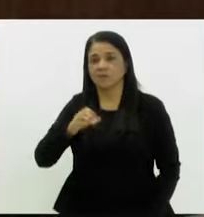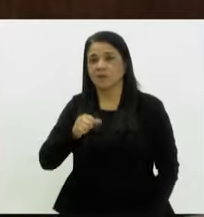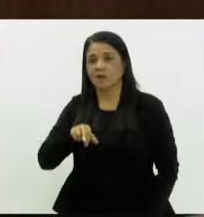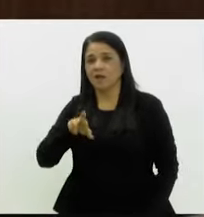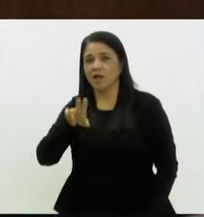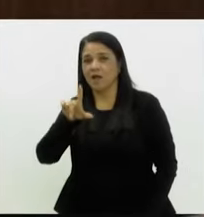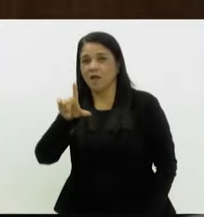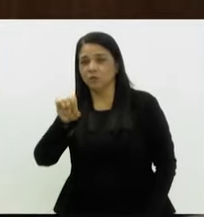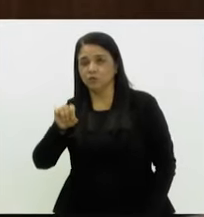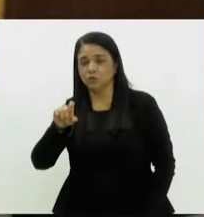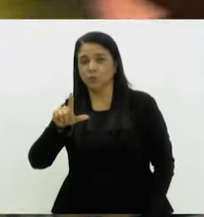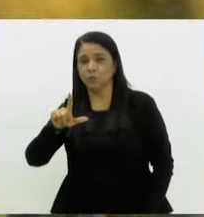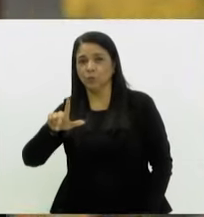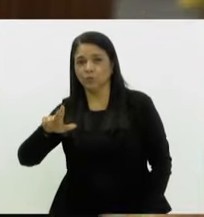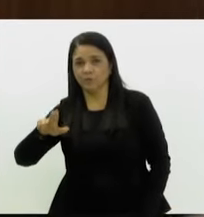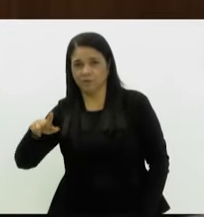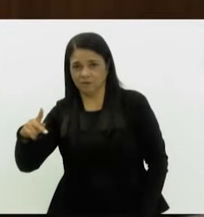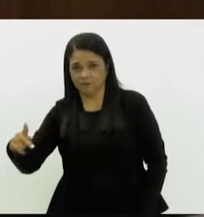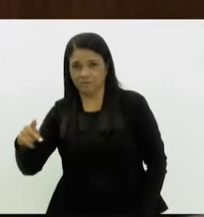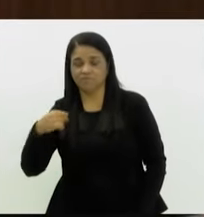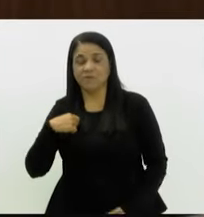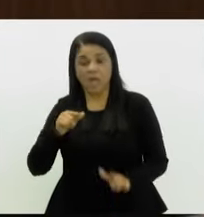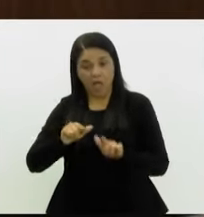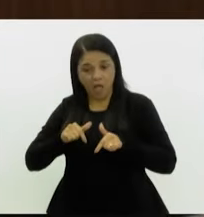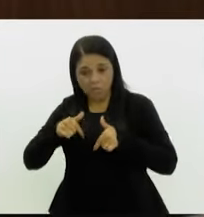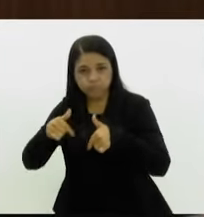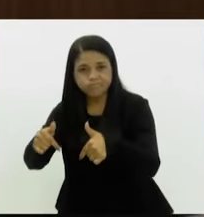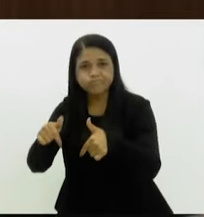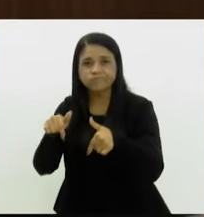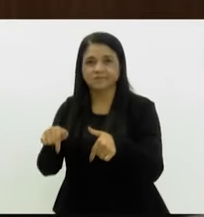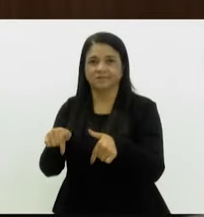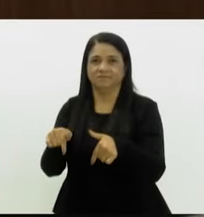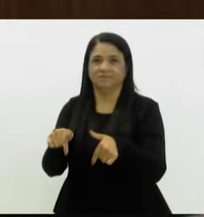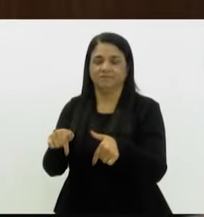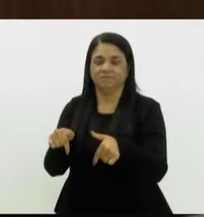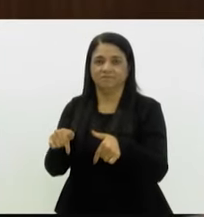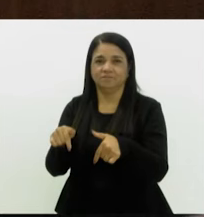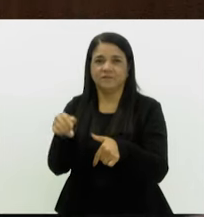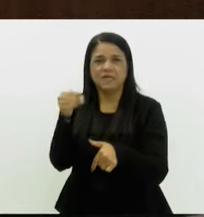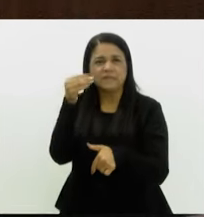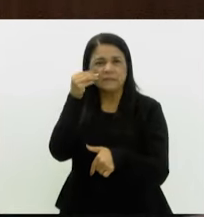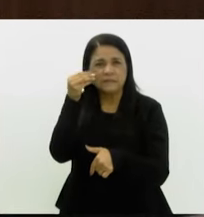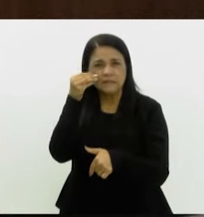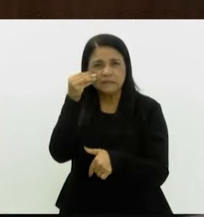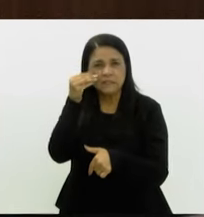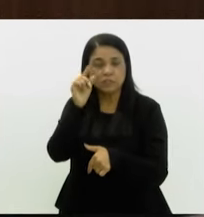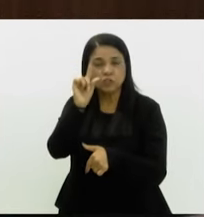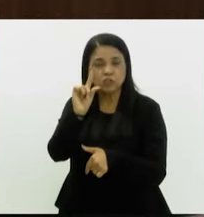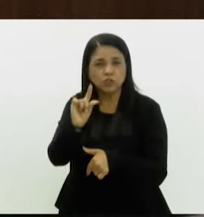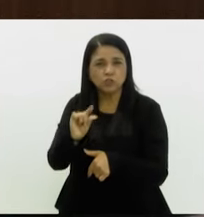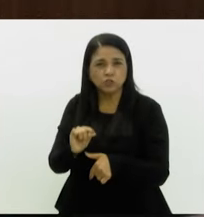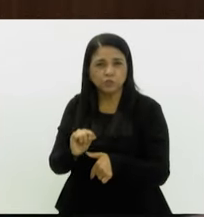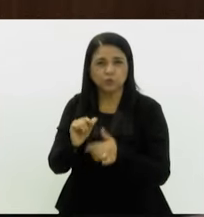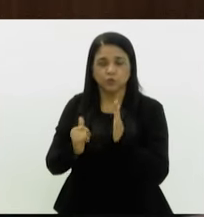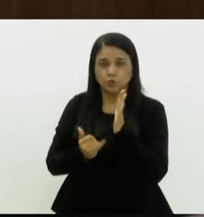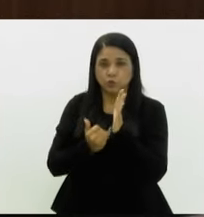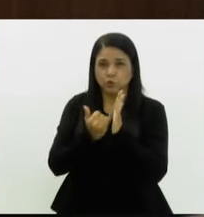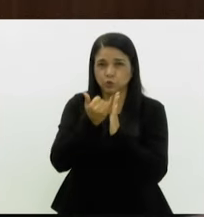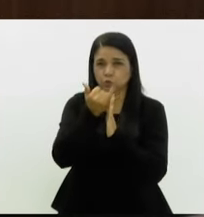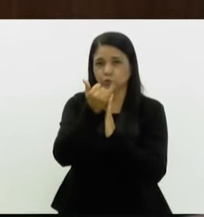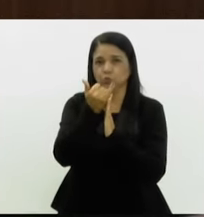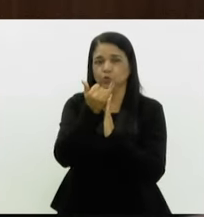ele tem atuado exatamente para tentar diminuir os juros